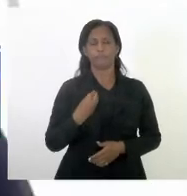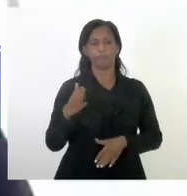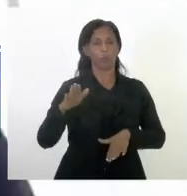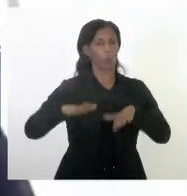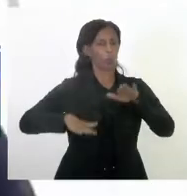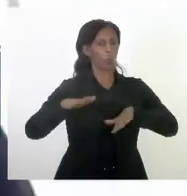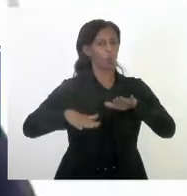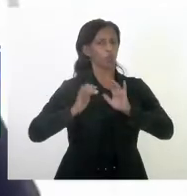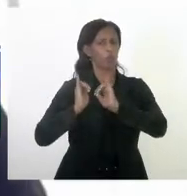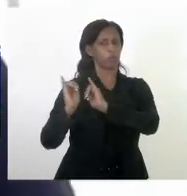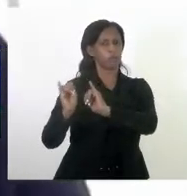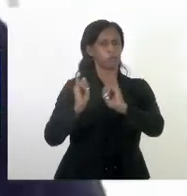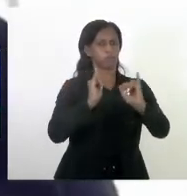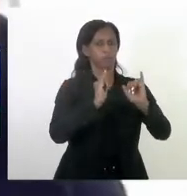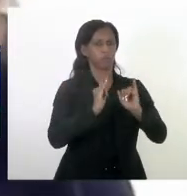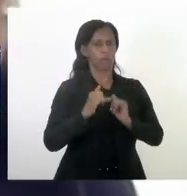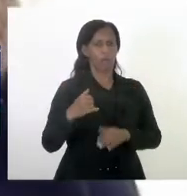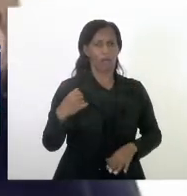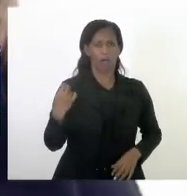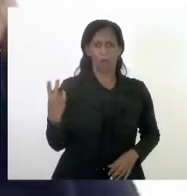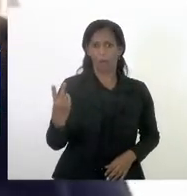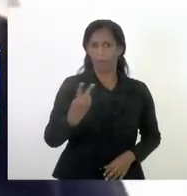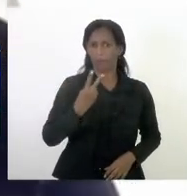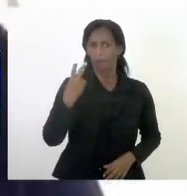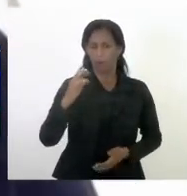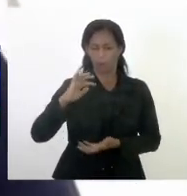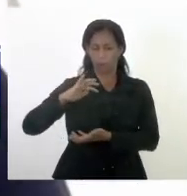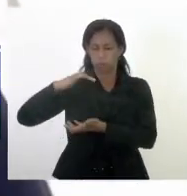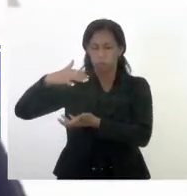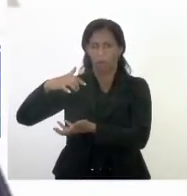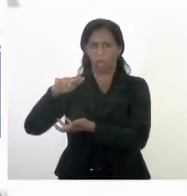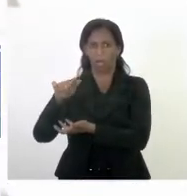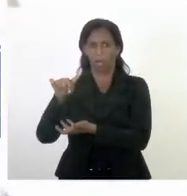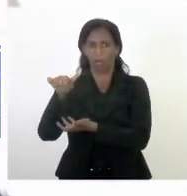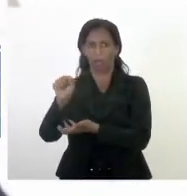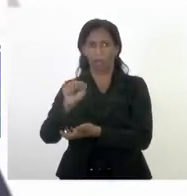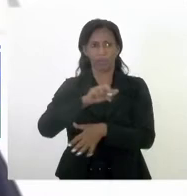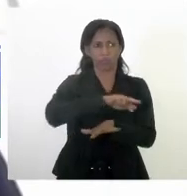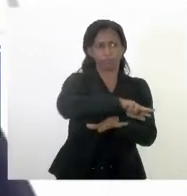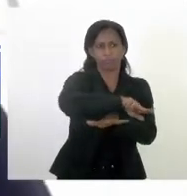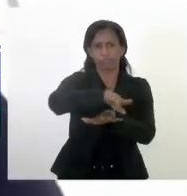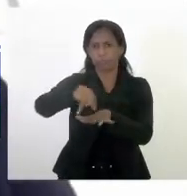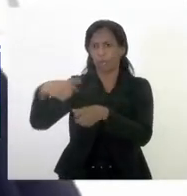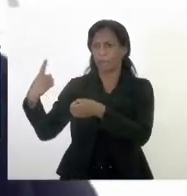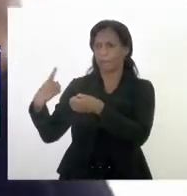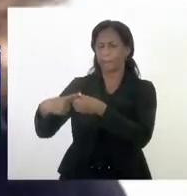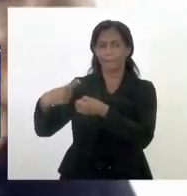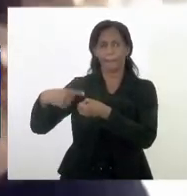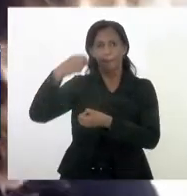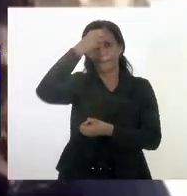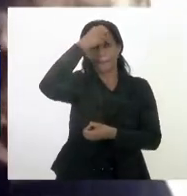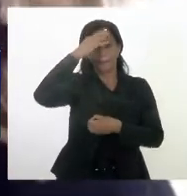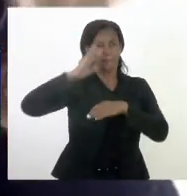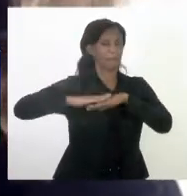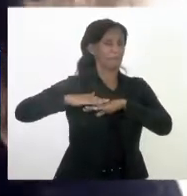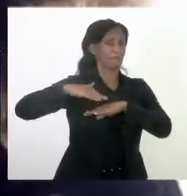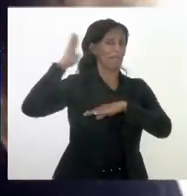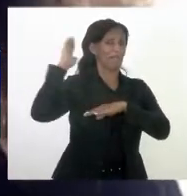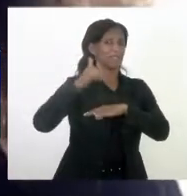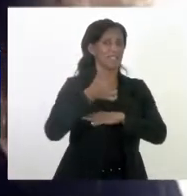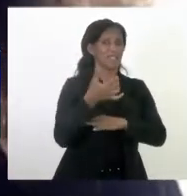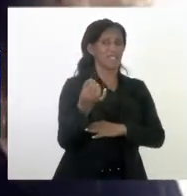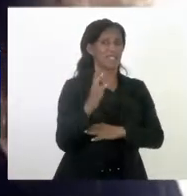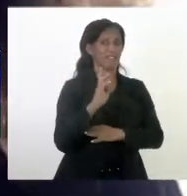foi dito aqui, o preço do botijão em diversos municípios do nosso estado chega ao valor e até ultrapassa de R$